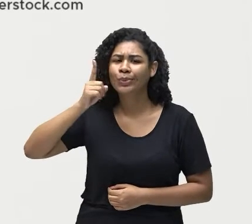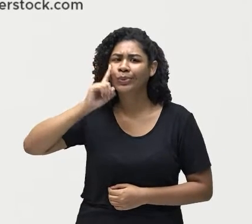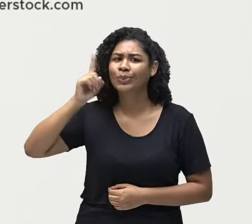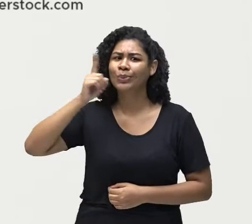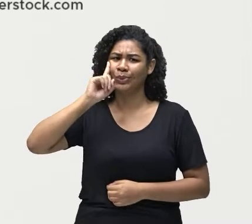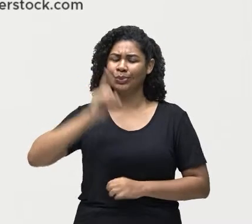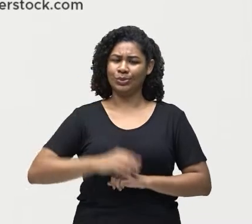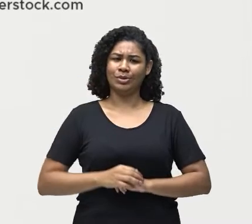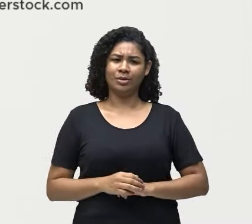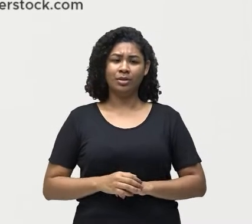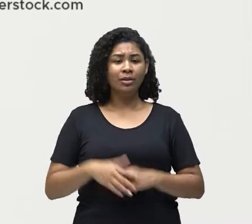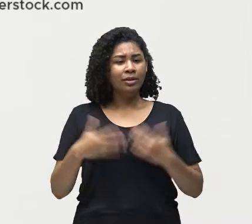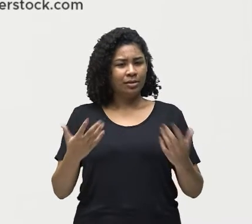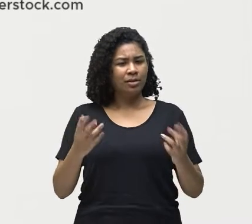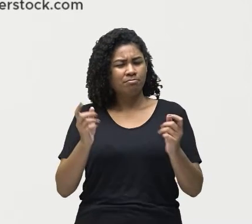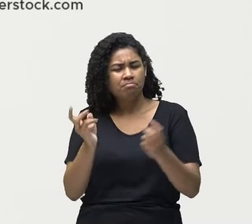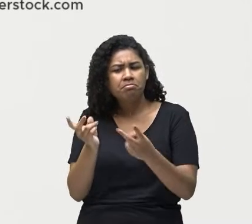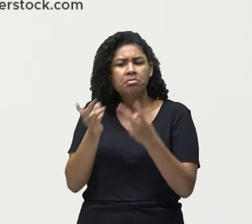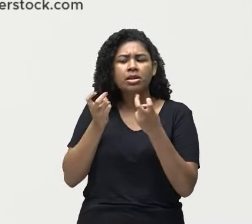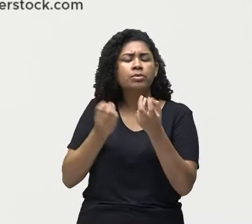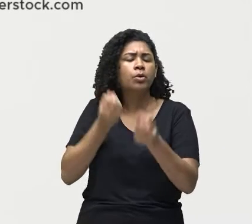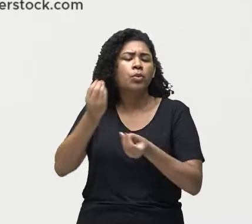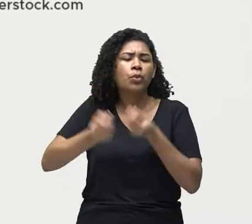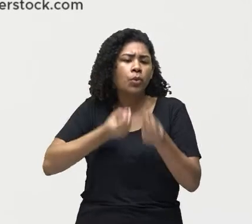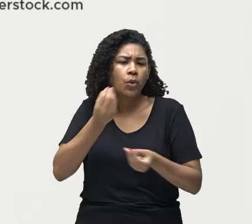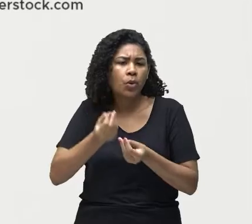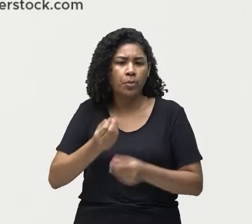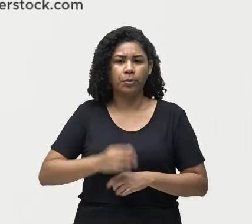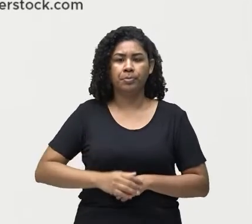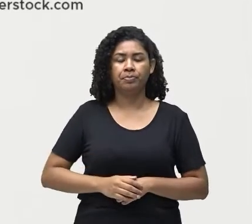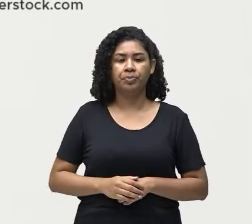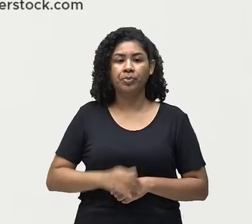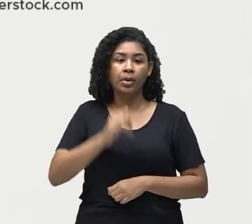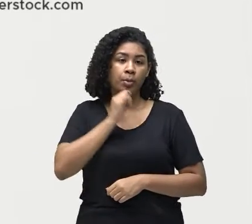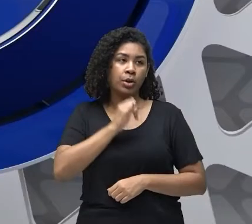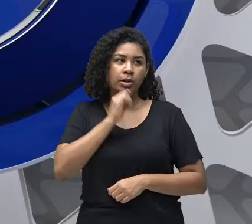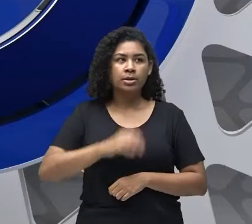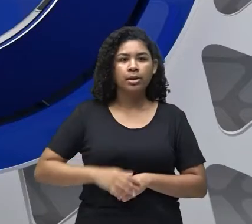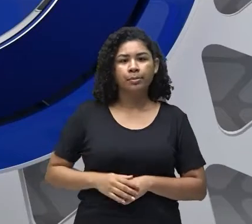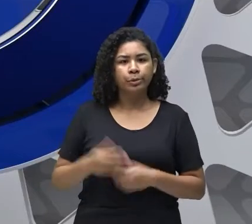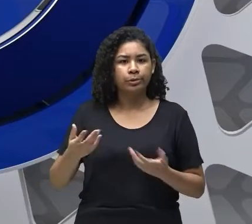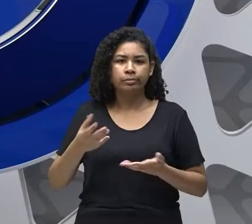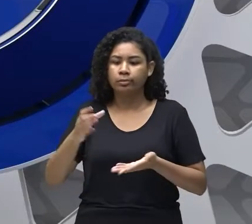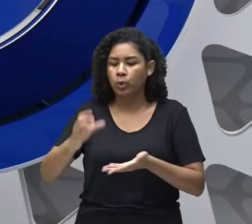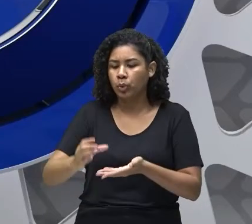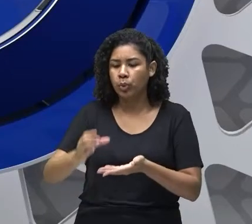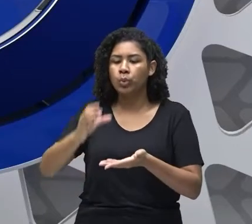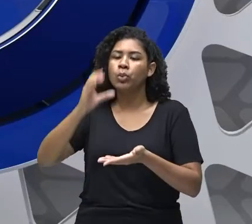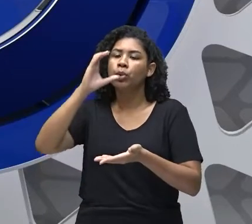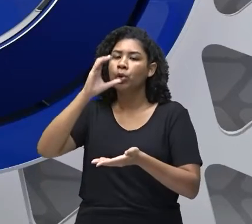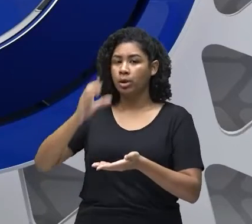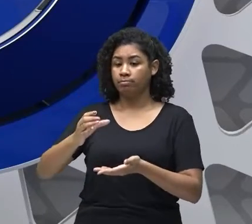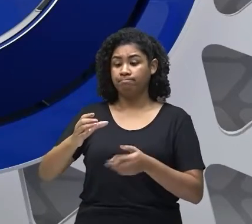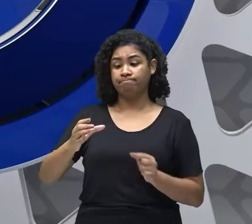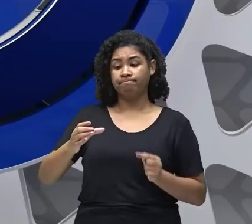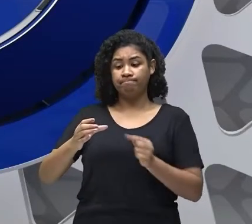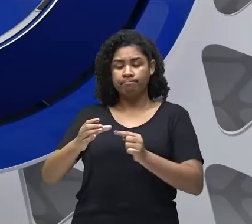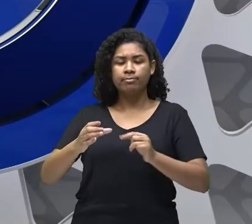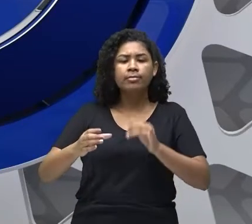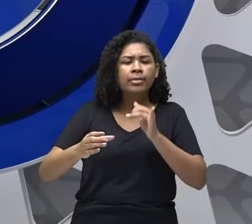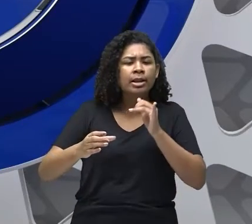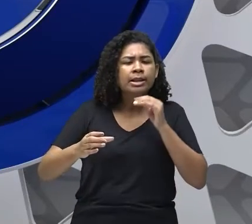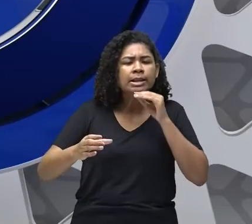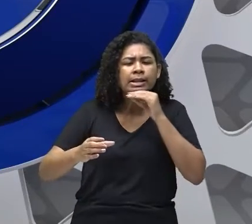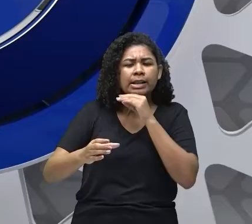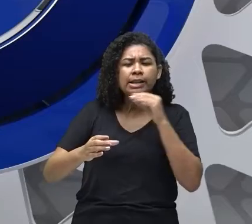pode realizar essa observação, por exemplo, quando a gente pega ali uma bebida, né? Uma bebida que está quente, peguei e quero